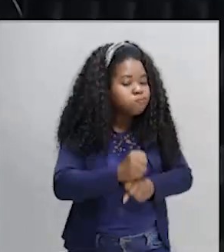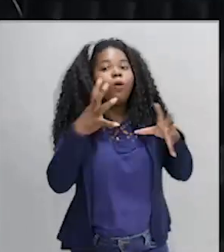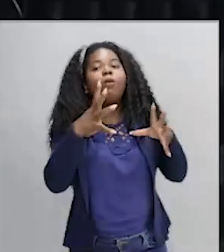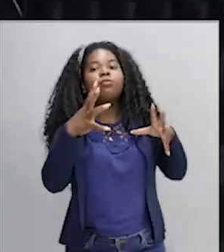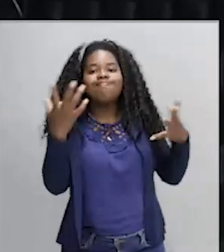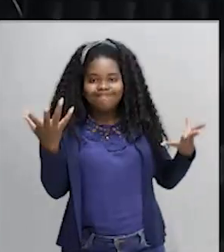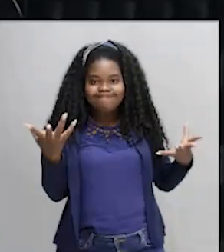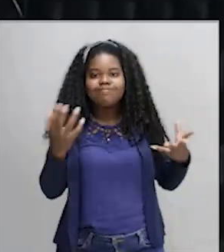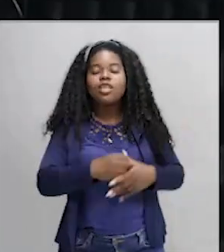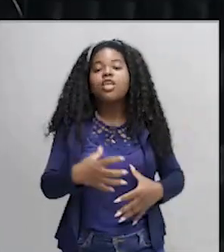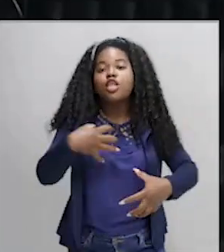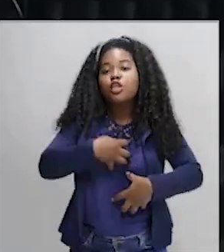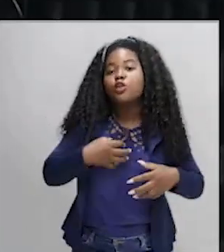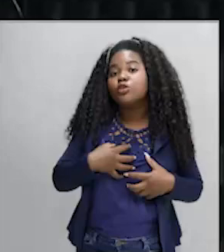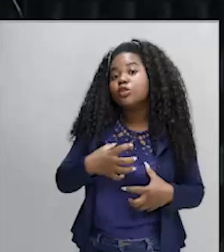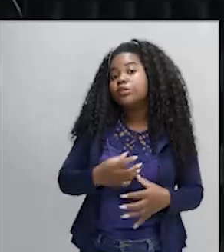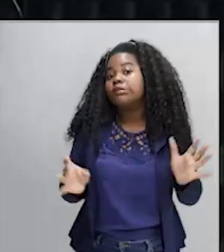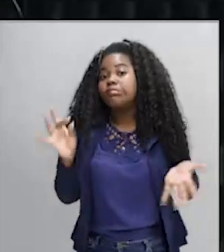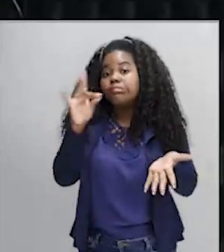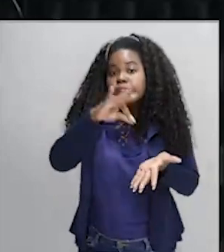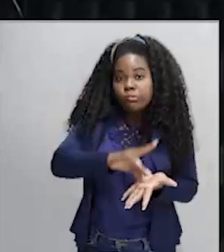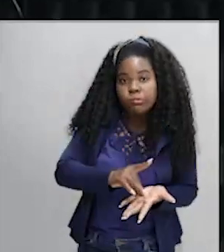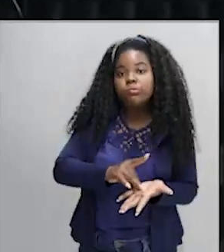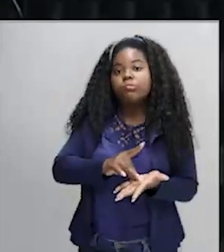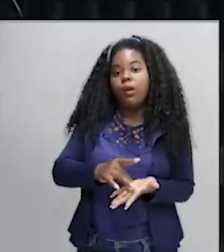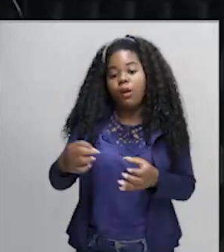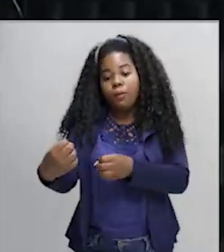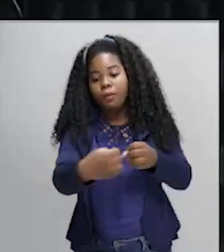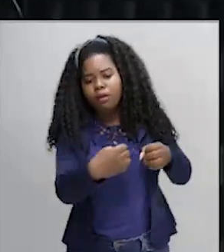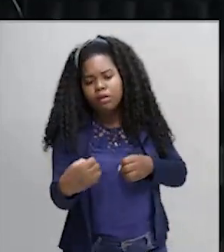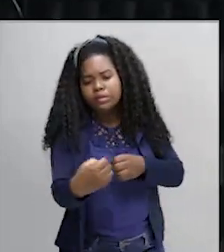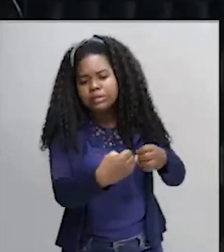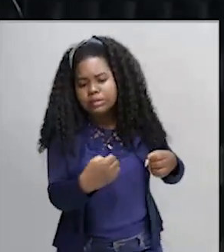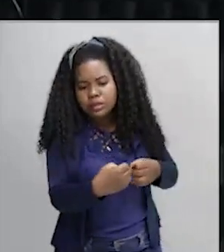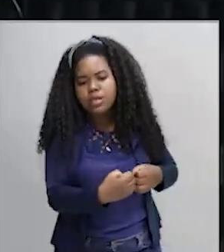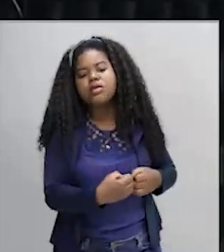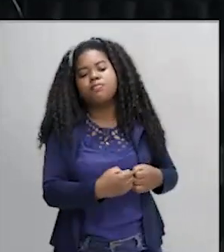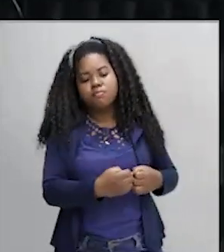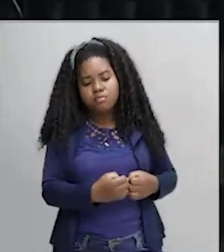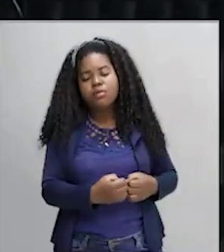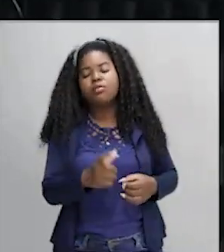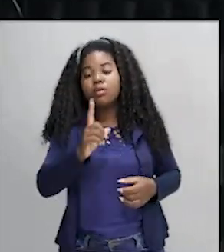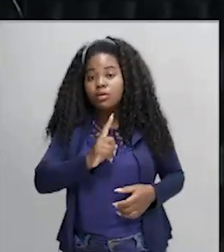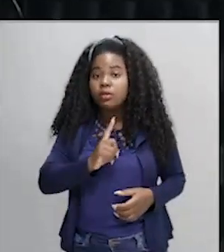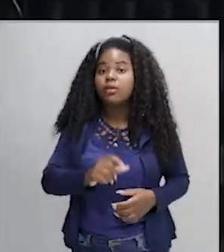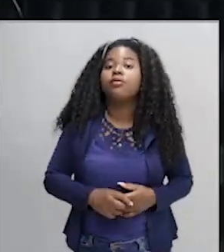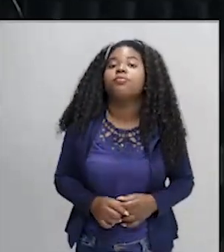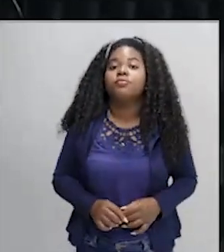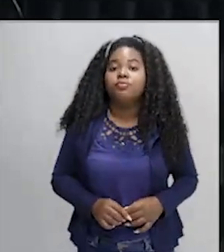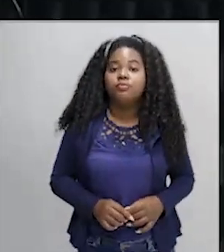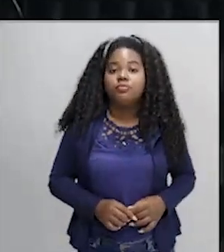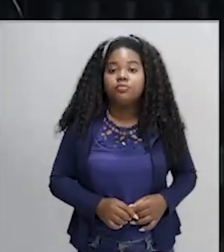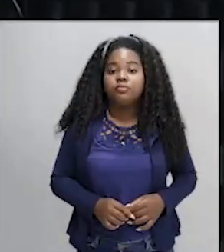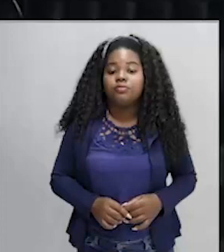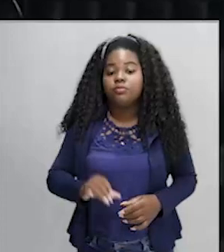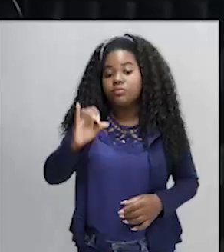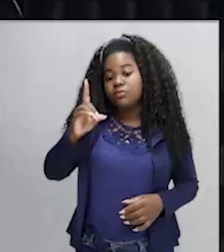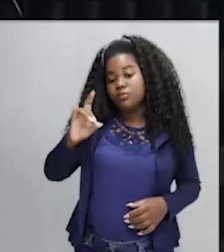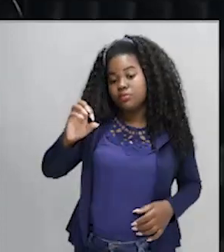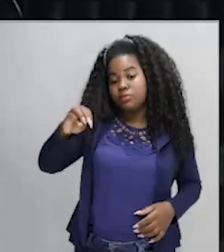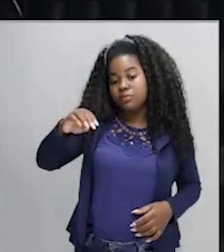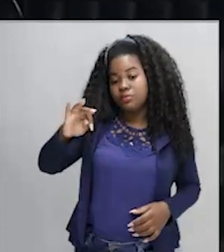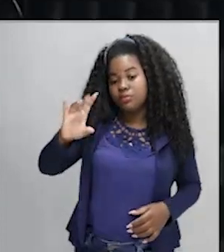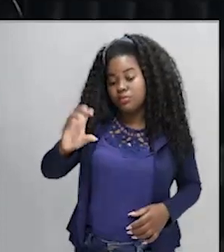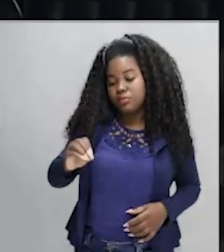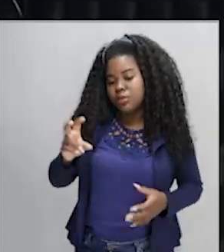vão manter o seu sentido original. Eles vão manter um sentido aproximado do sentido que eles possuem. Já no caso do sentido idiomático,